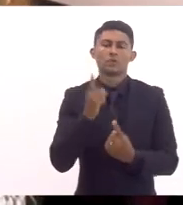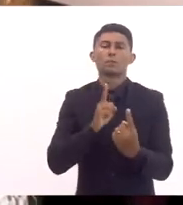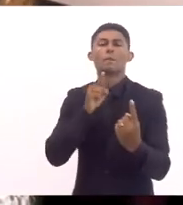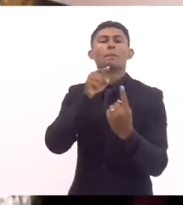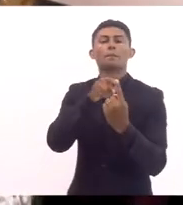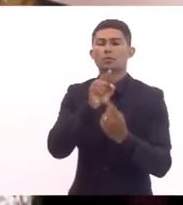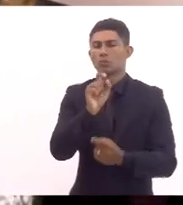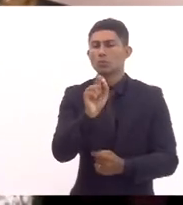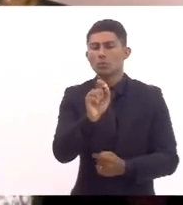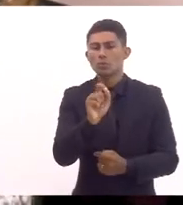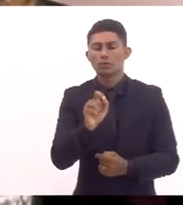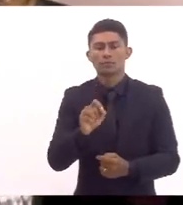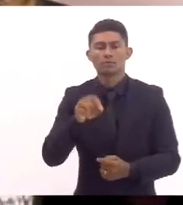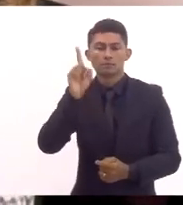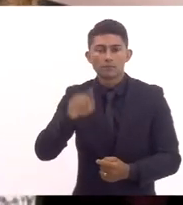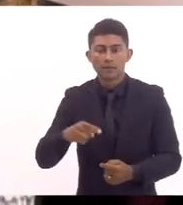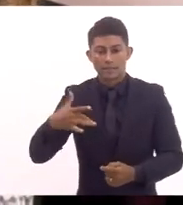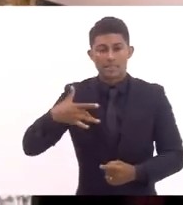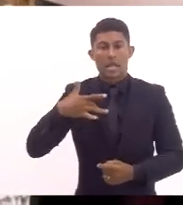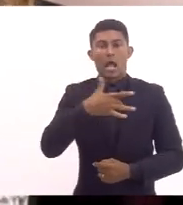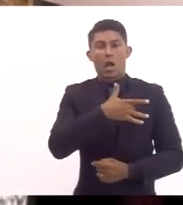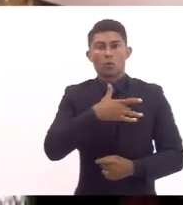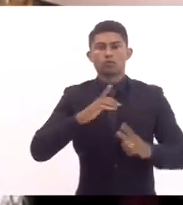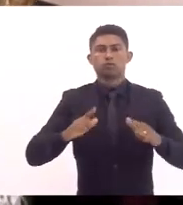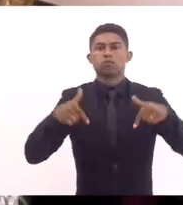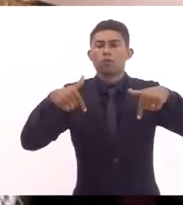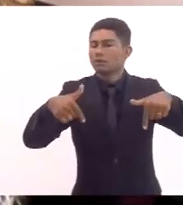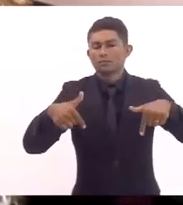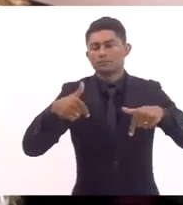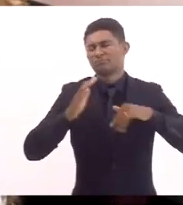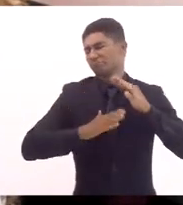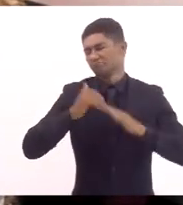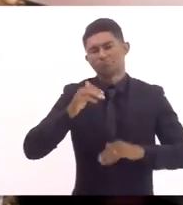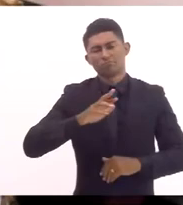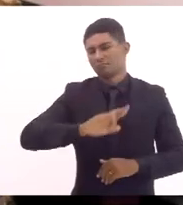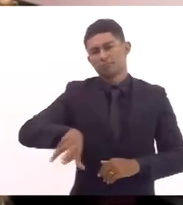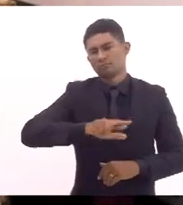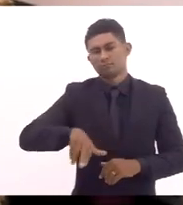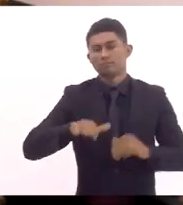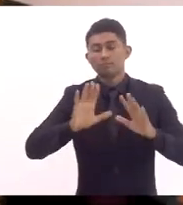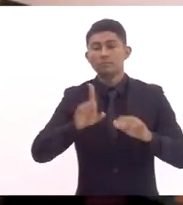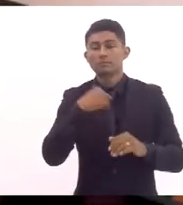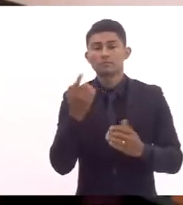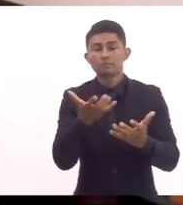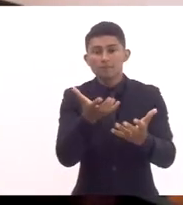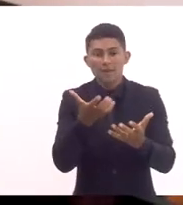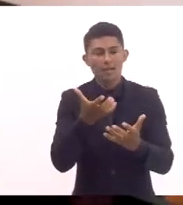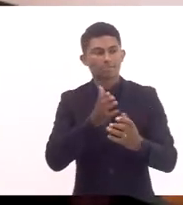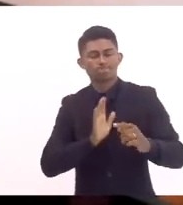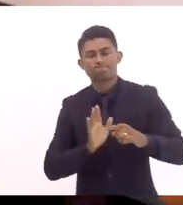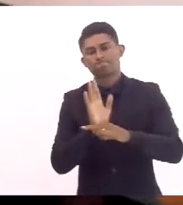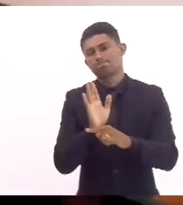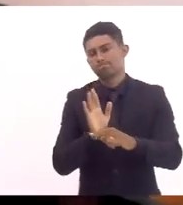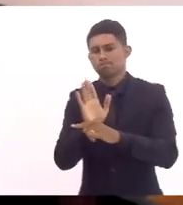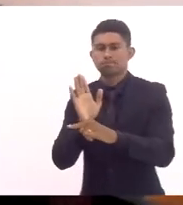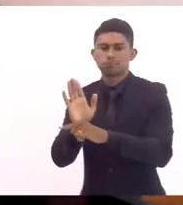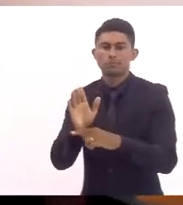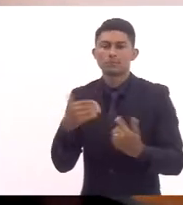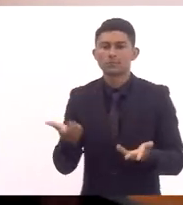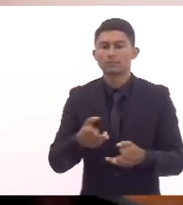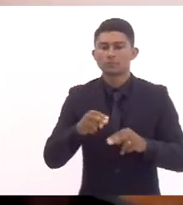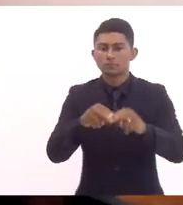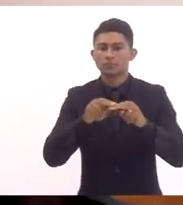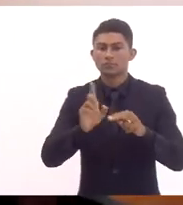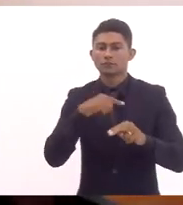missão de estar na ponta dentro da saúde a gente não tem nem essa competência mas a gente tem a competência da incidência e por isso que a gente